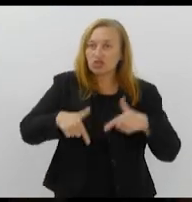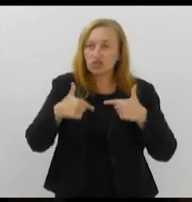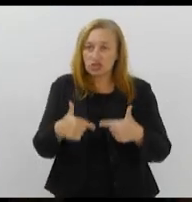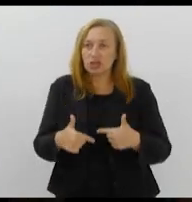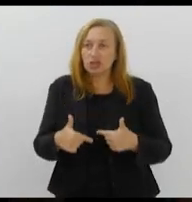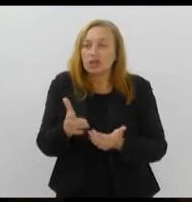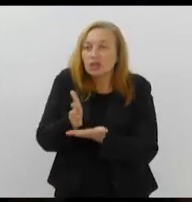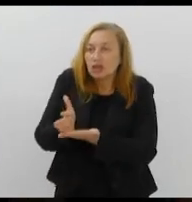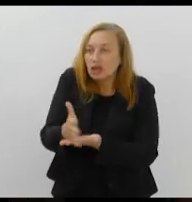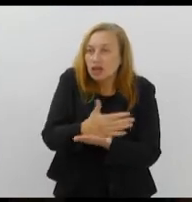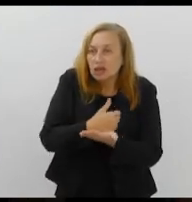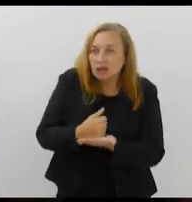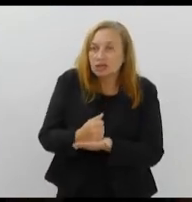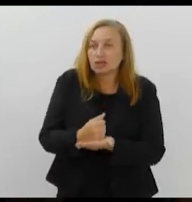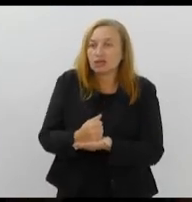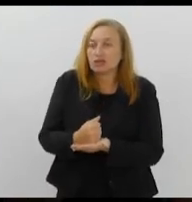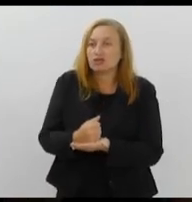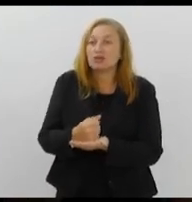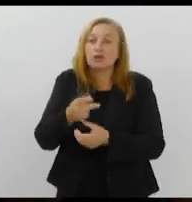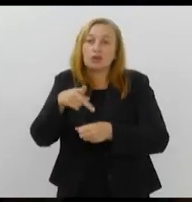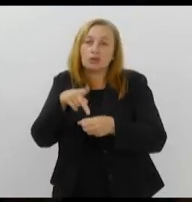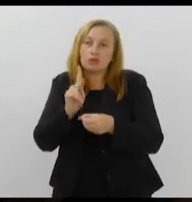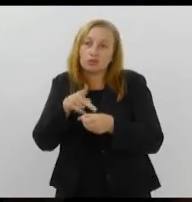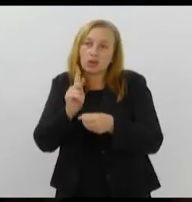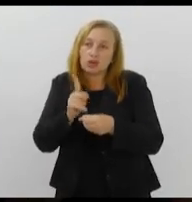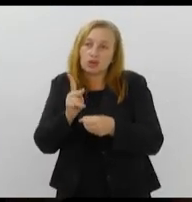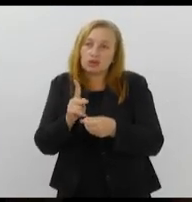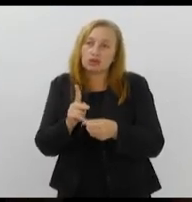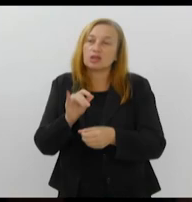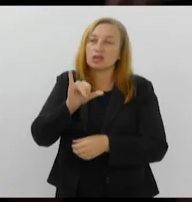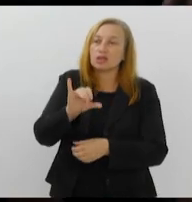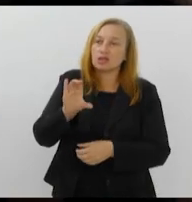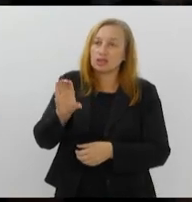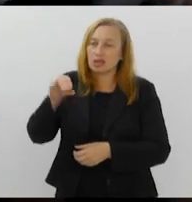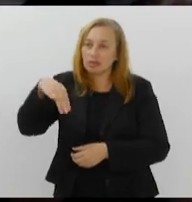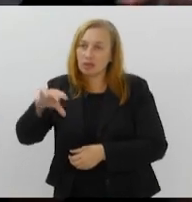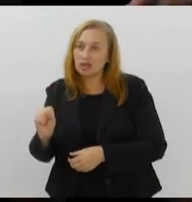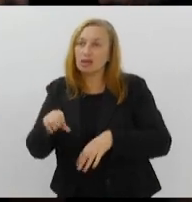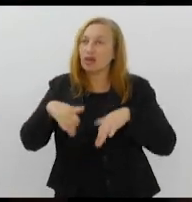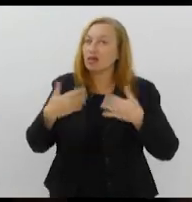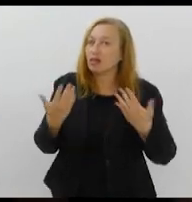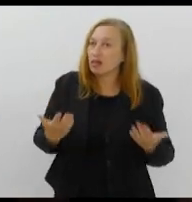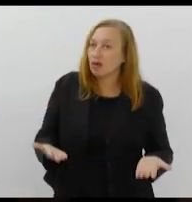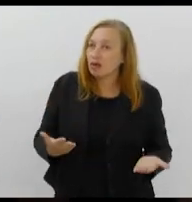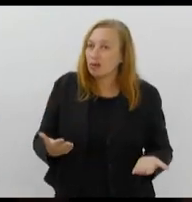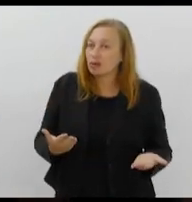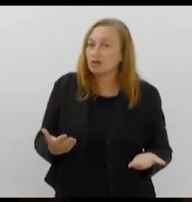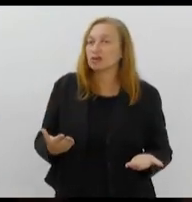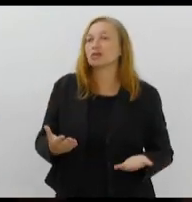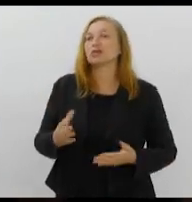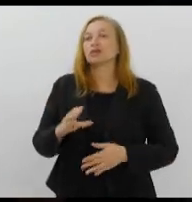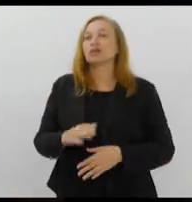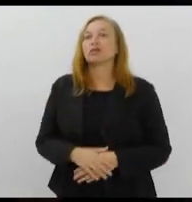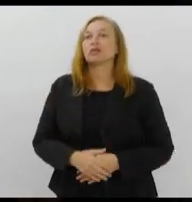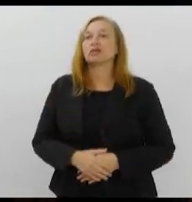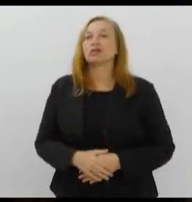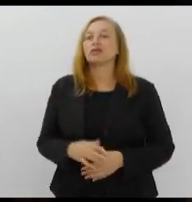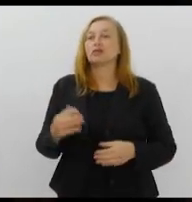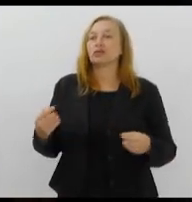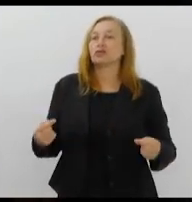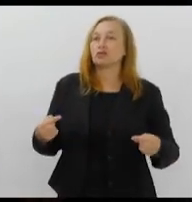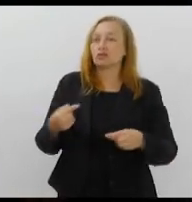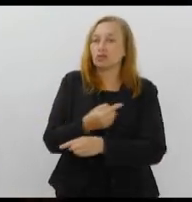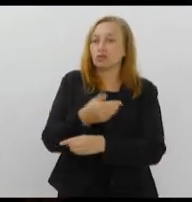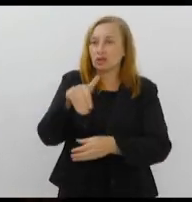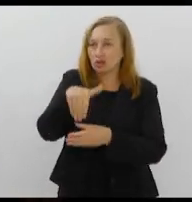de arrecadar para além dos royalties do petróleo e do ICMS. Então, nossa bancada aqui vota contrário, nosso